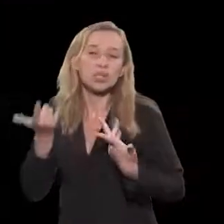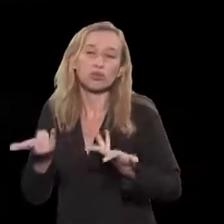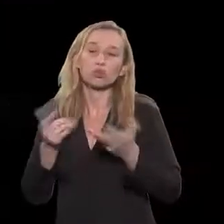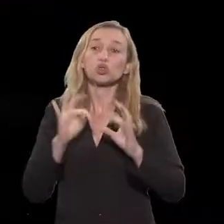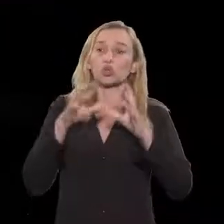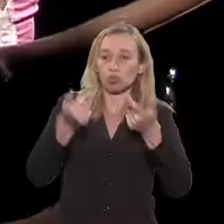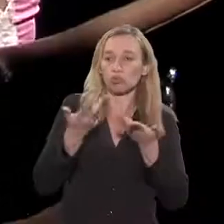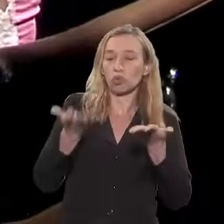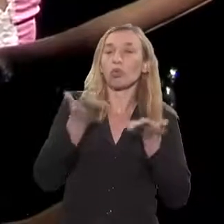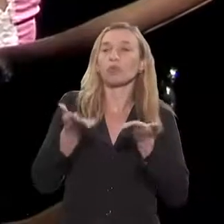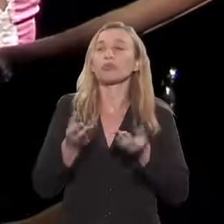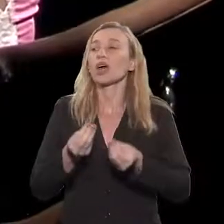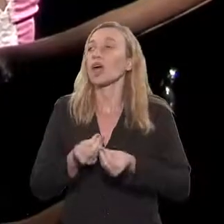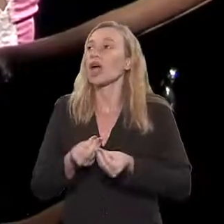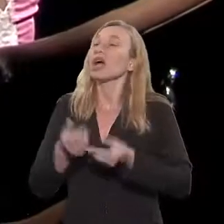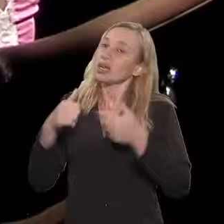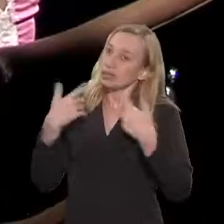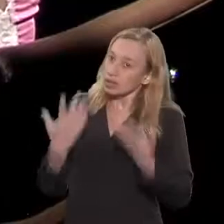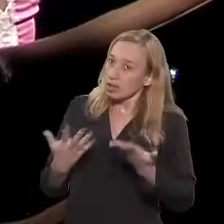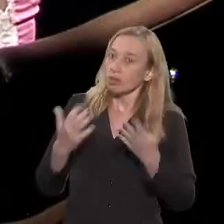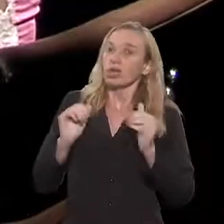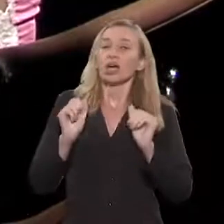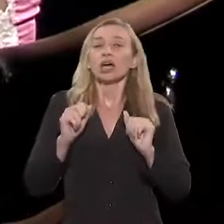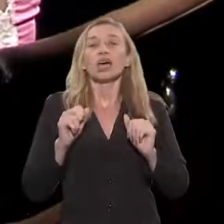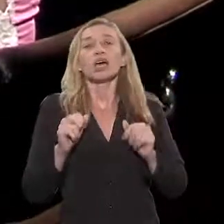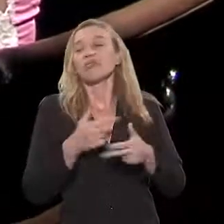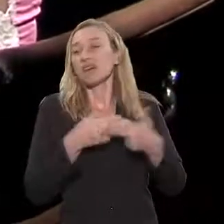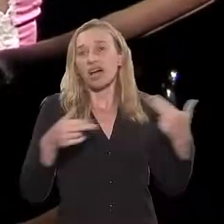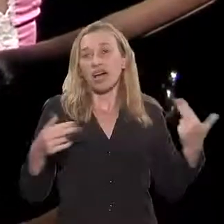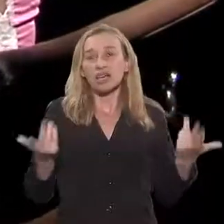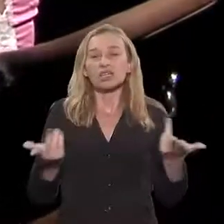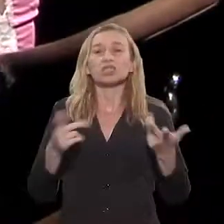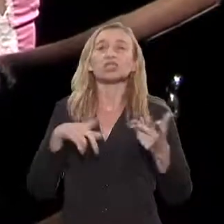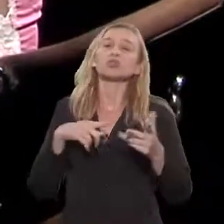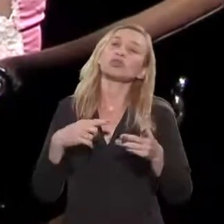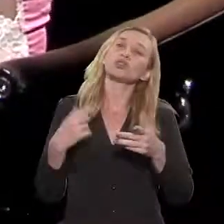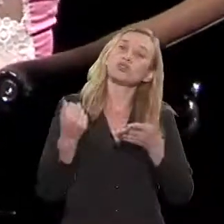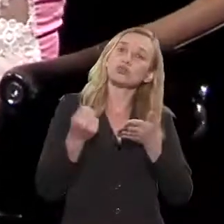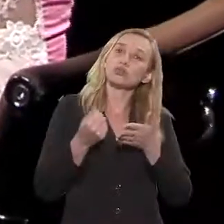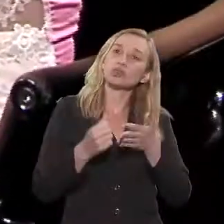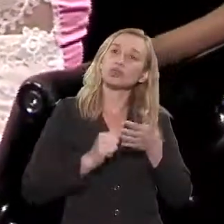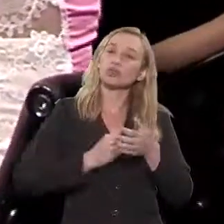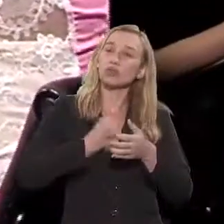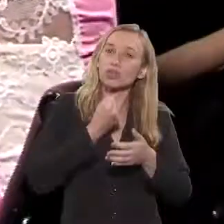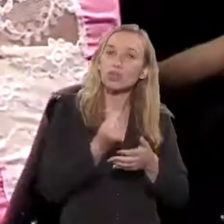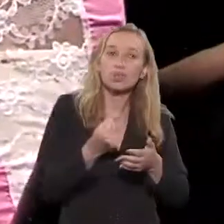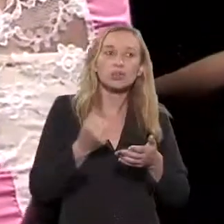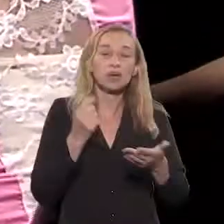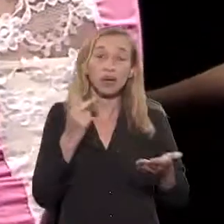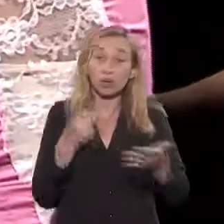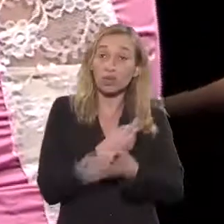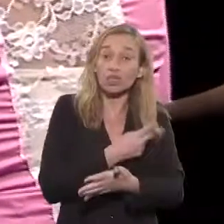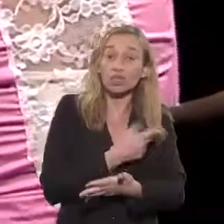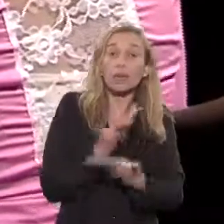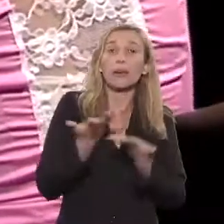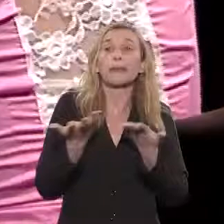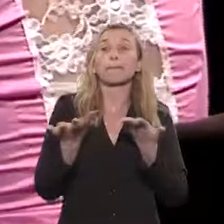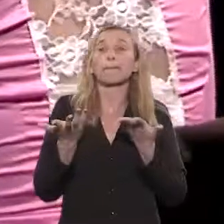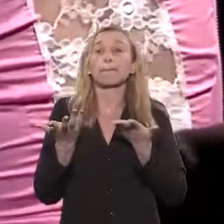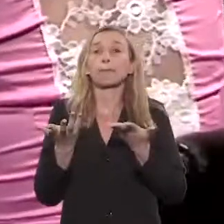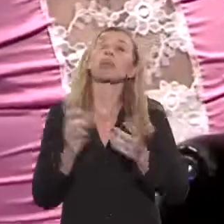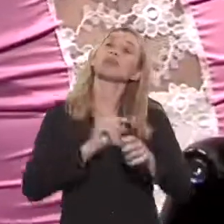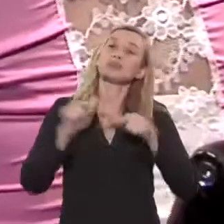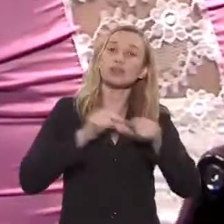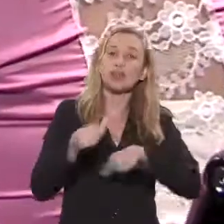público? Sim. Então, uma das maneiras, né, que a gente buscou para poder estar fazendo viralizar,